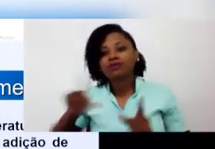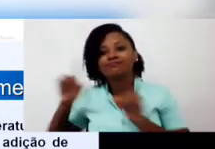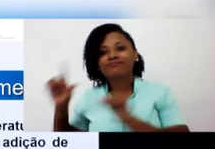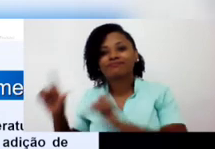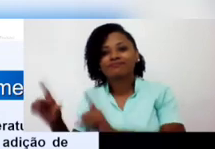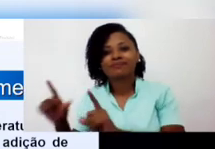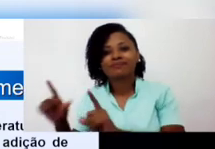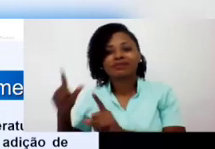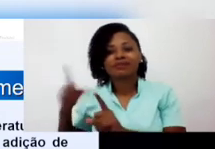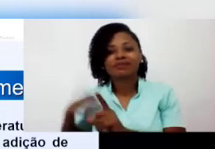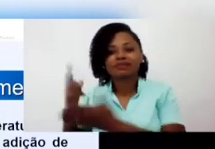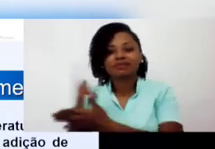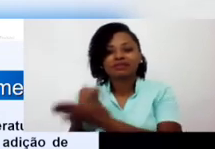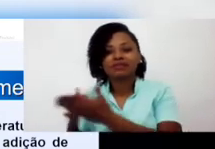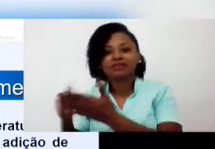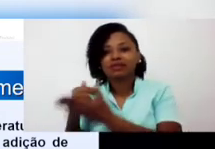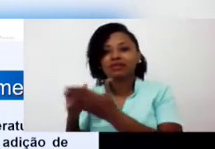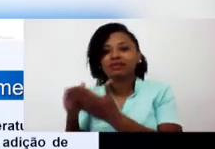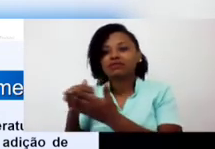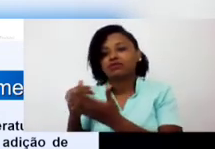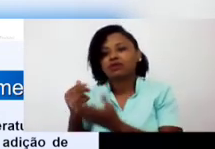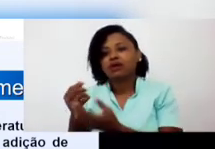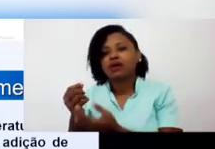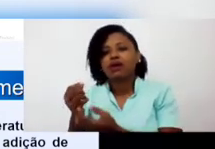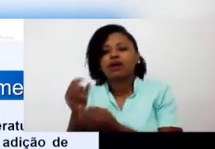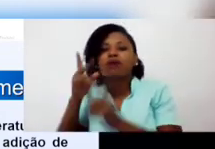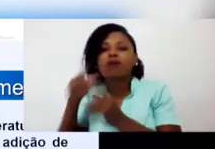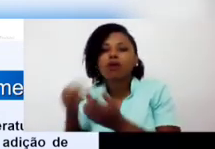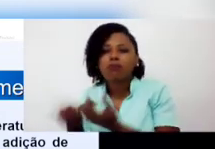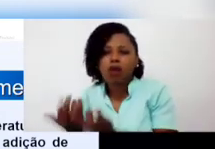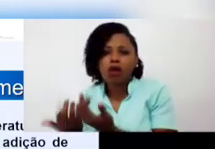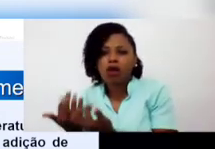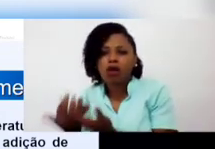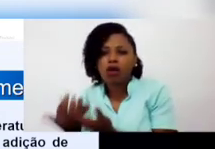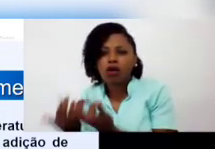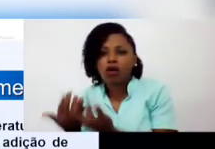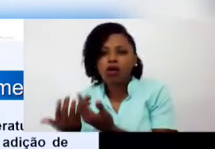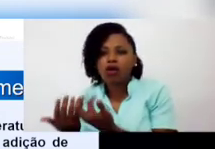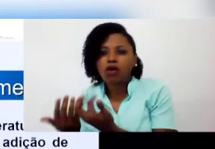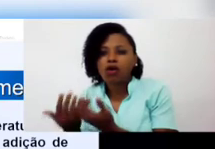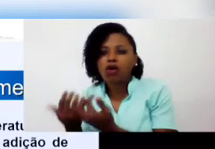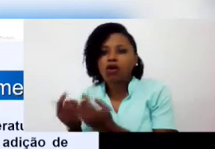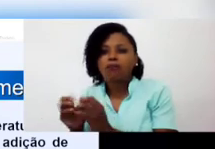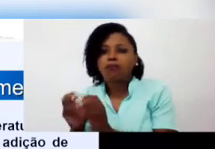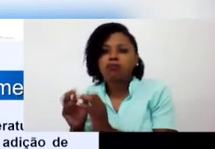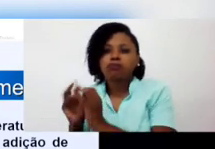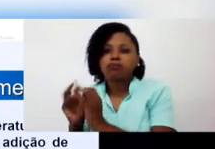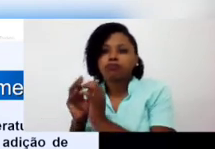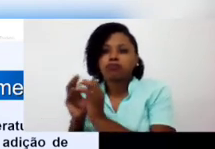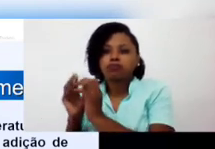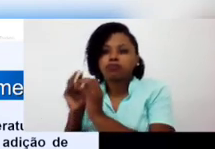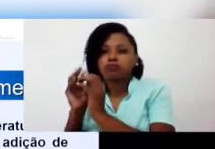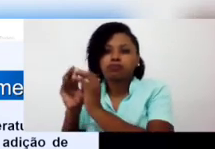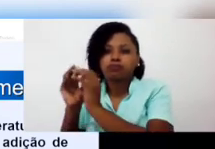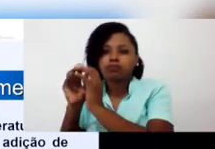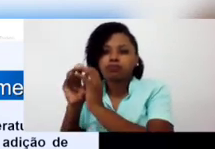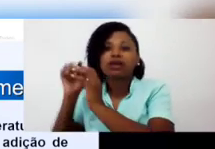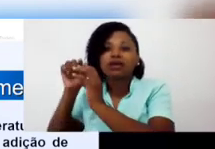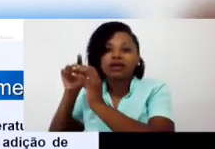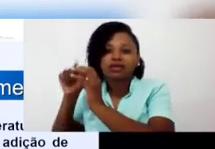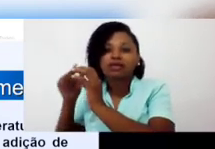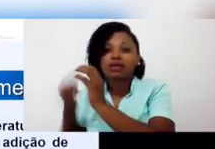mostrar para vocês que as bolhas, elas sempre se formam no fundo, né? Porque eu tenho a pressão externa e